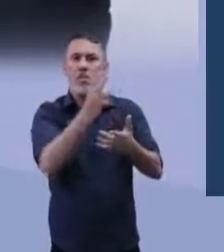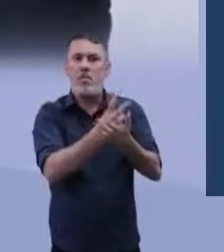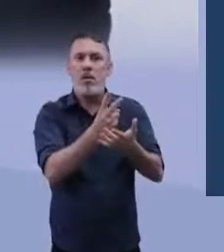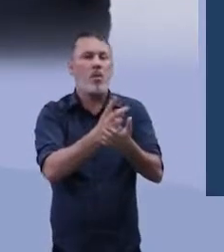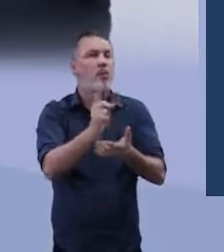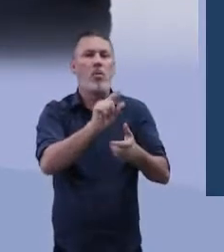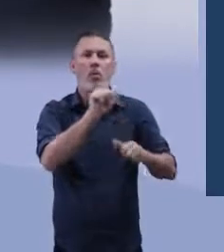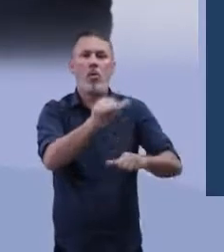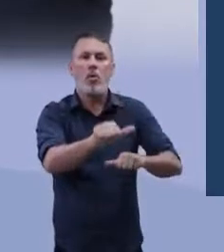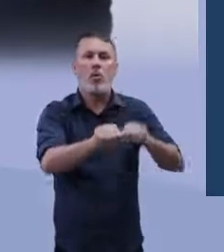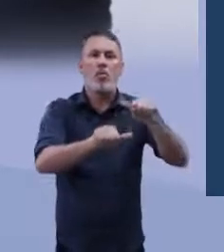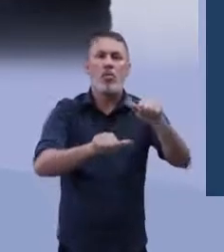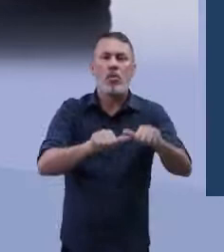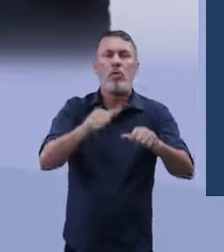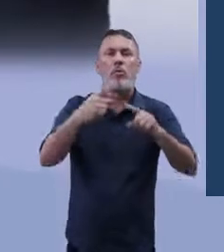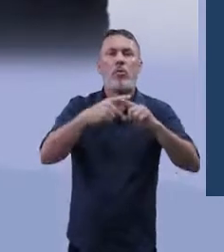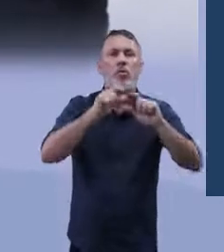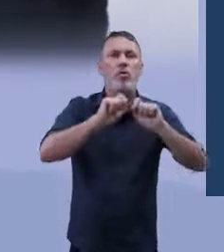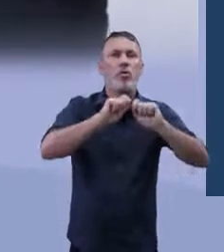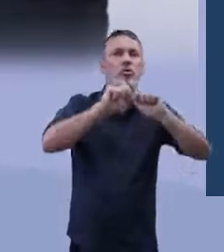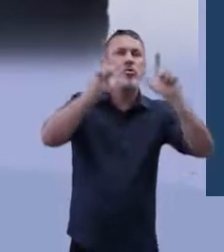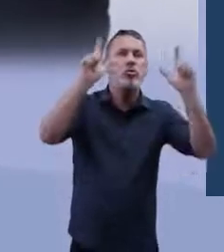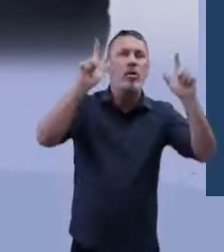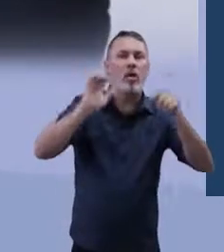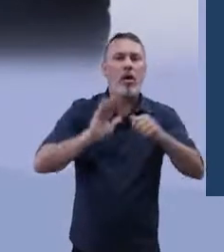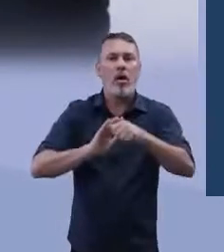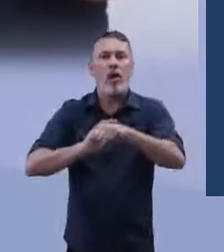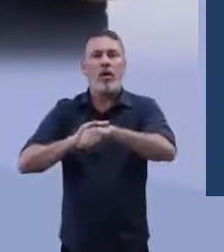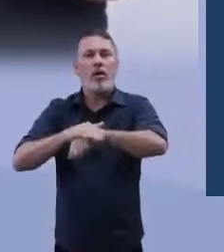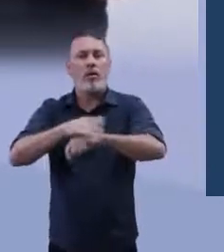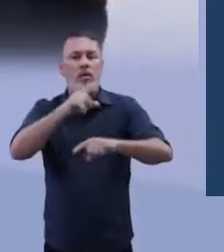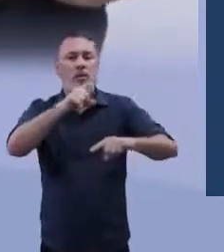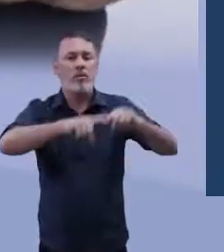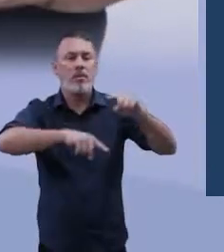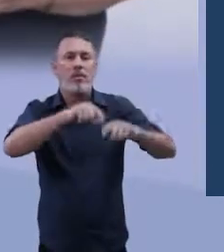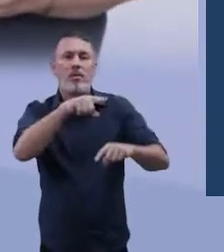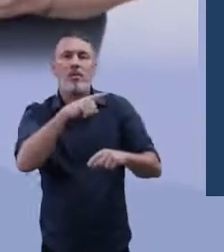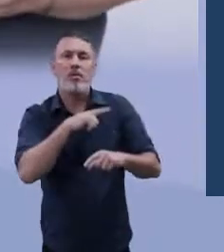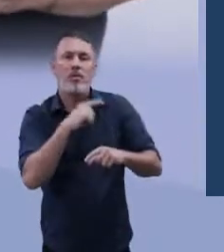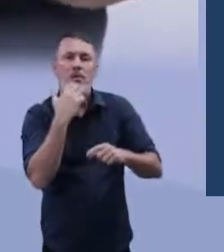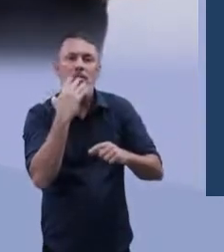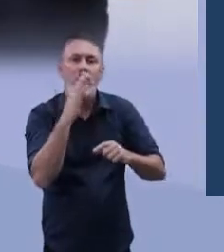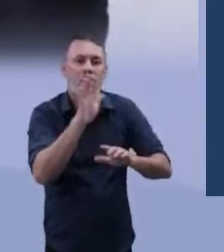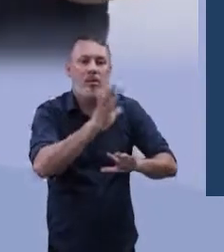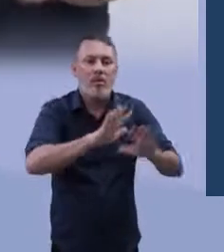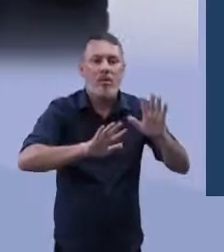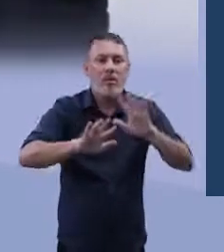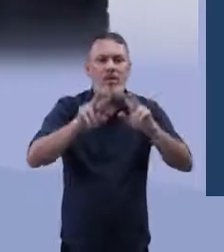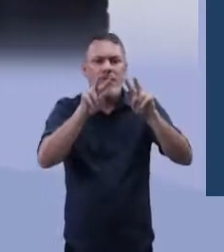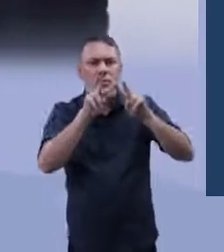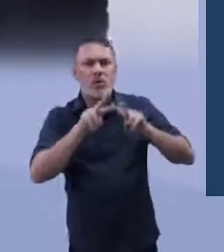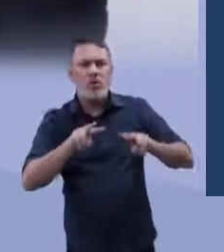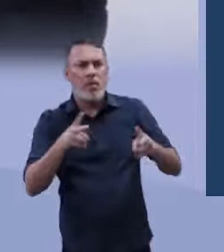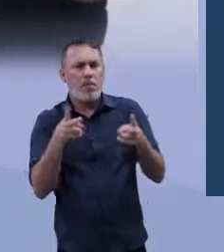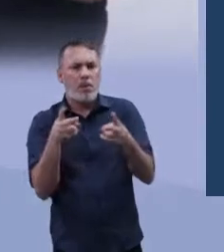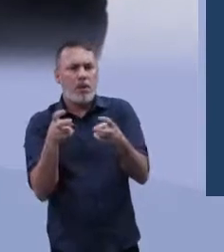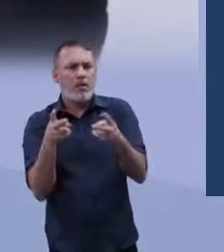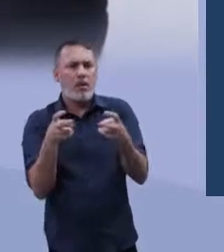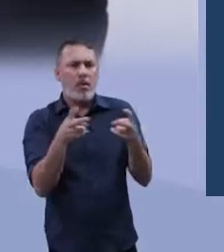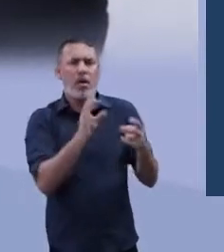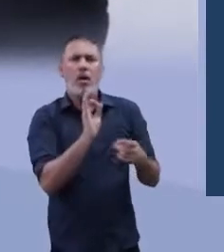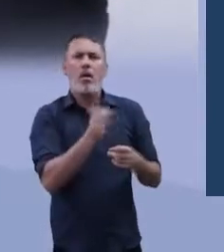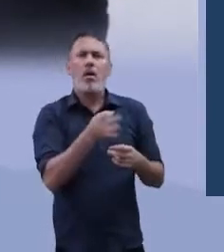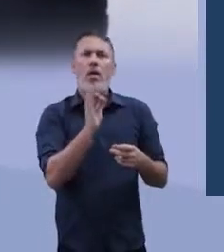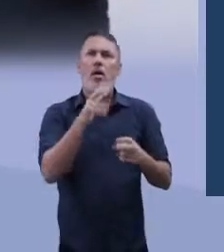instrumentos da luz, do dia, da noite, fazem a mudança material, a mudança visual